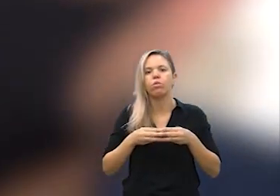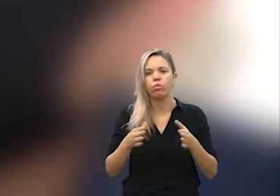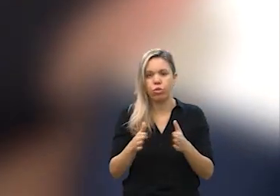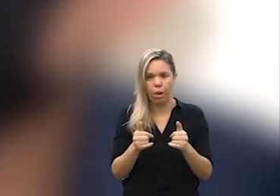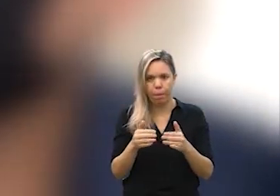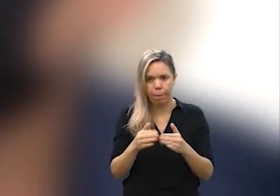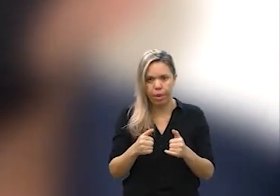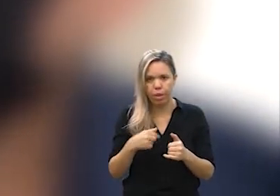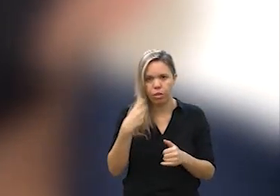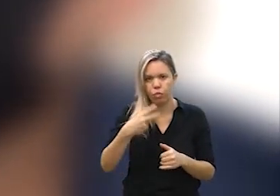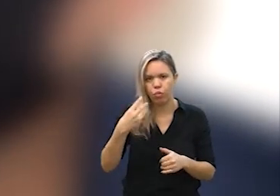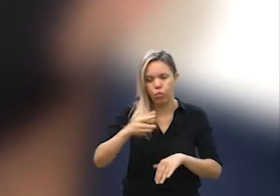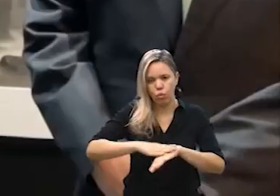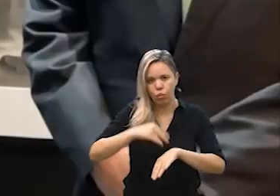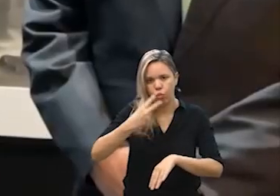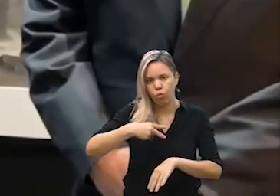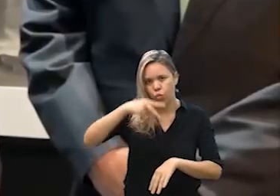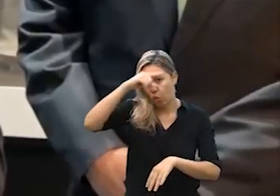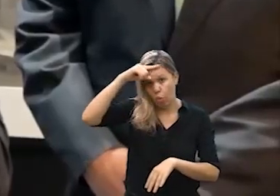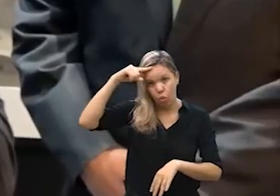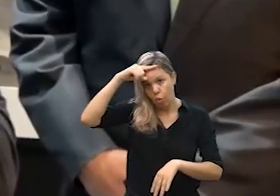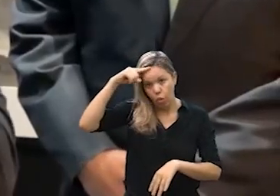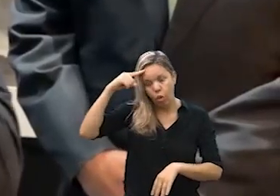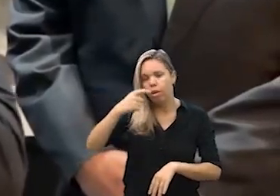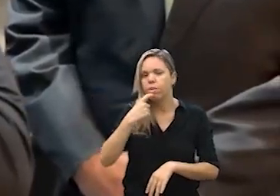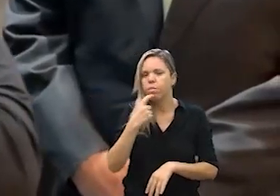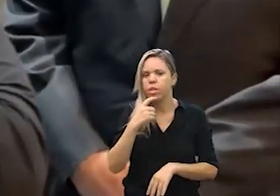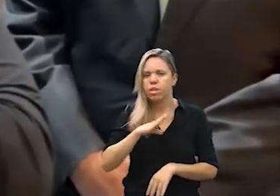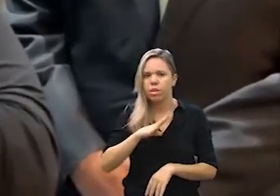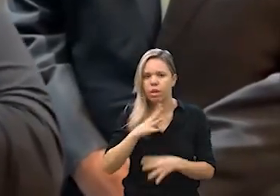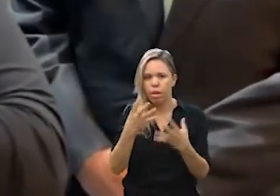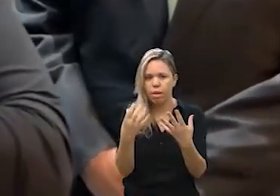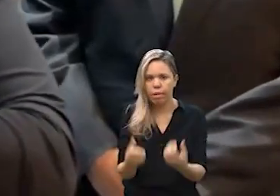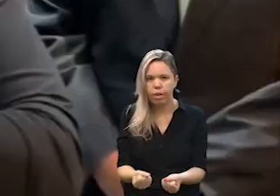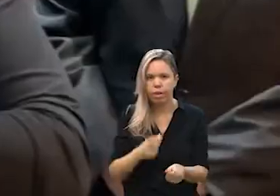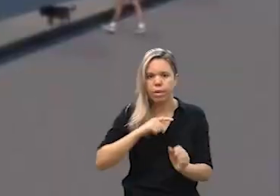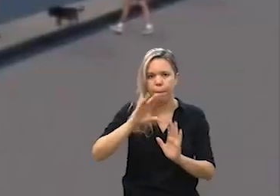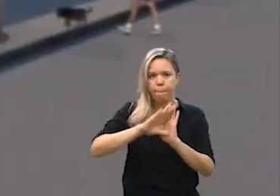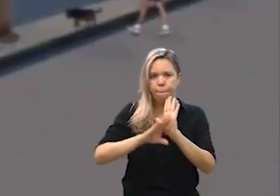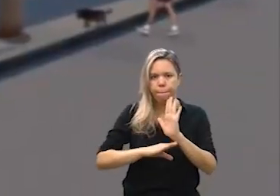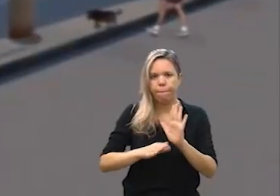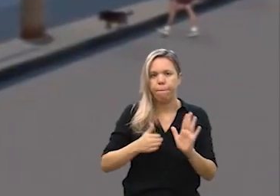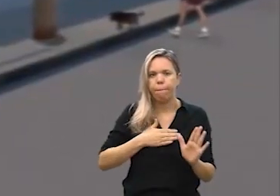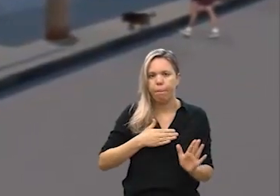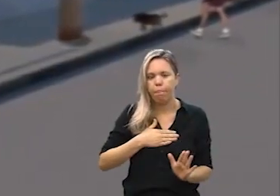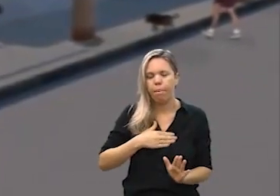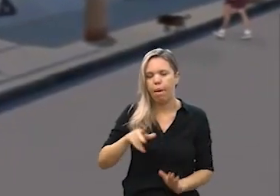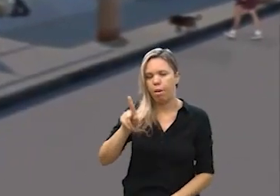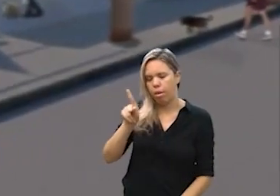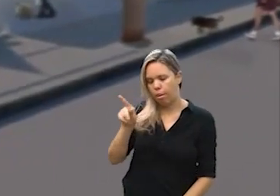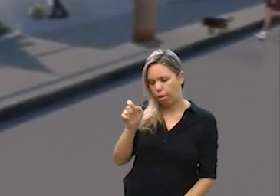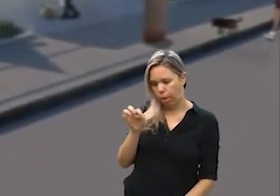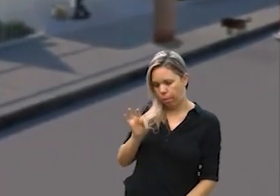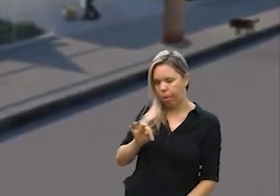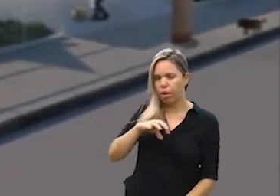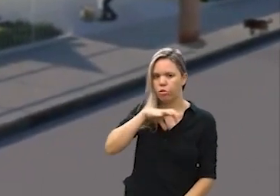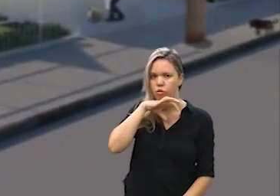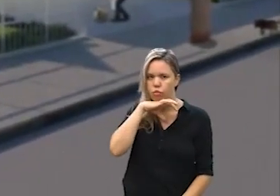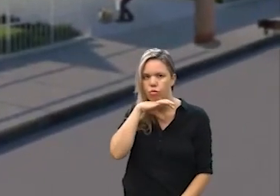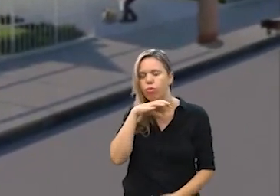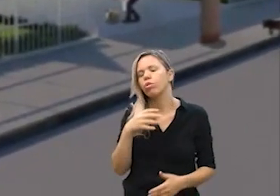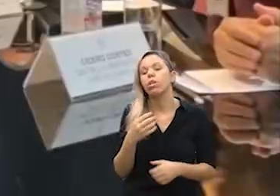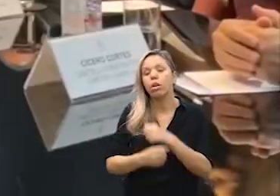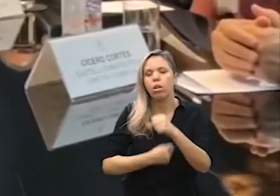o programa Meu Pet, lançado em 2019 pelo governo do estado e que prevê a construção